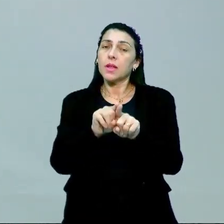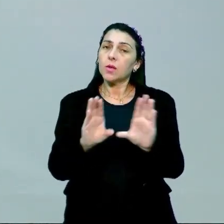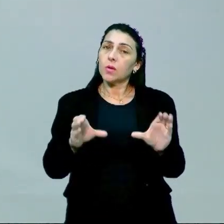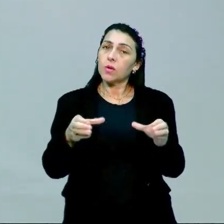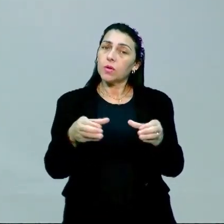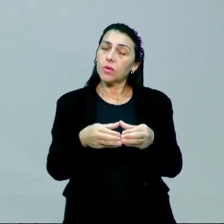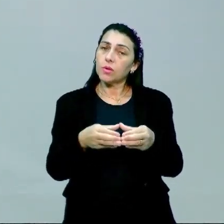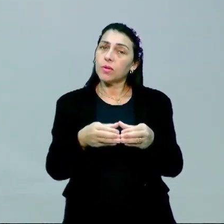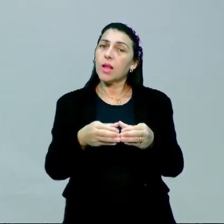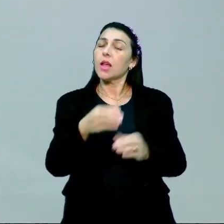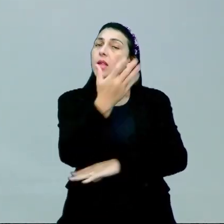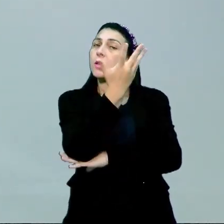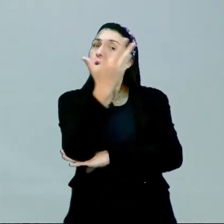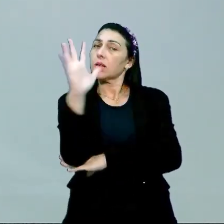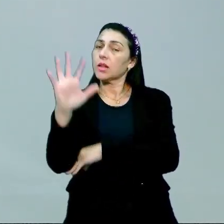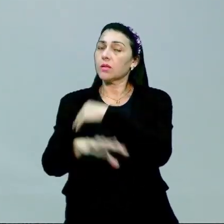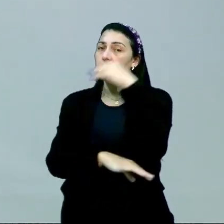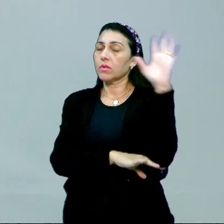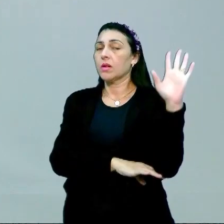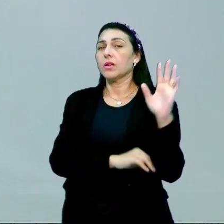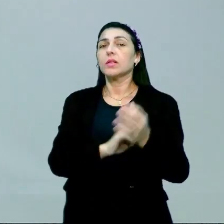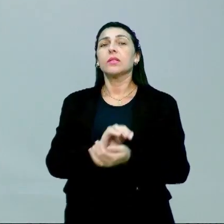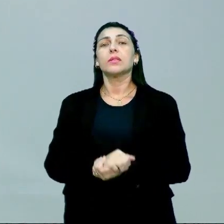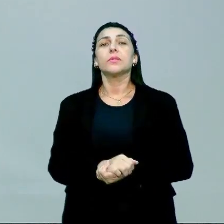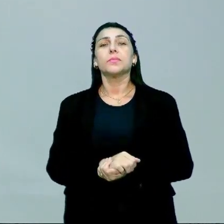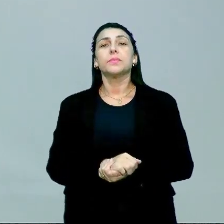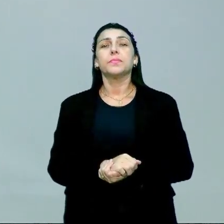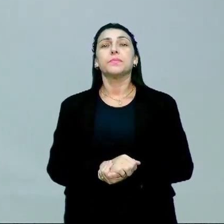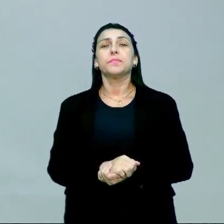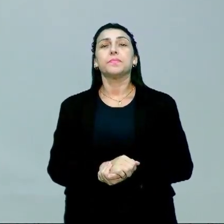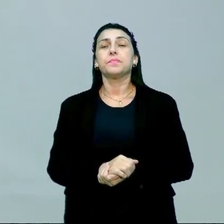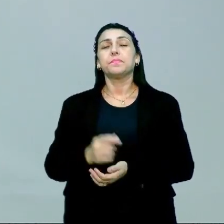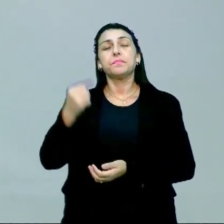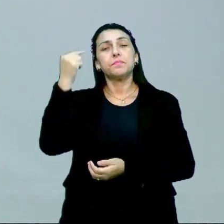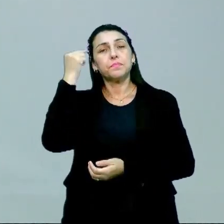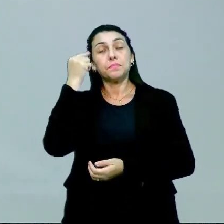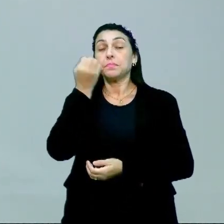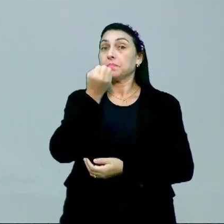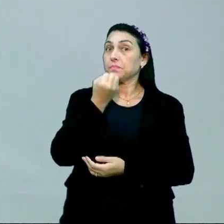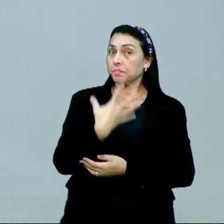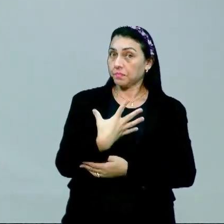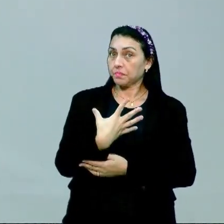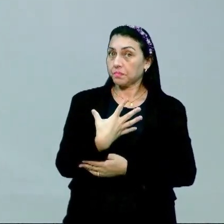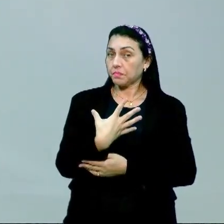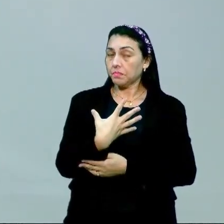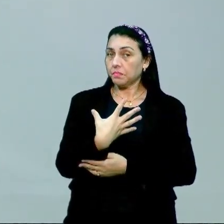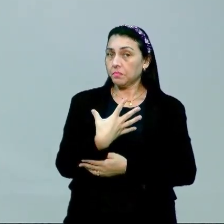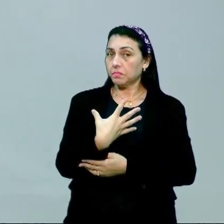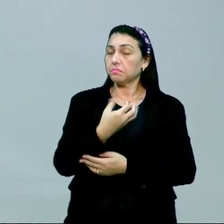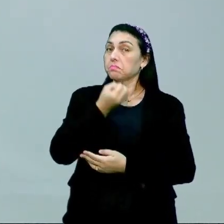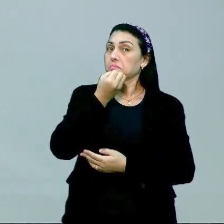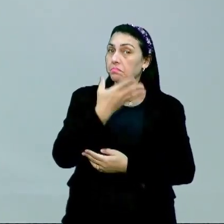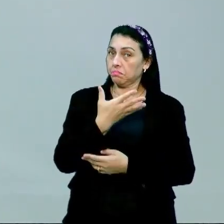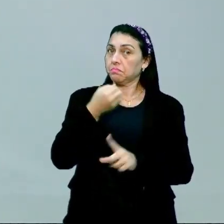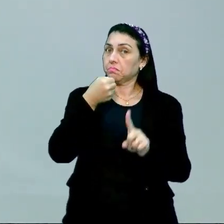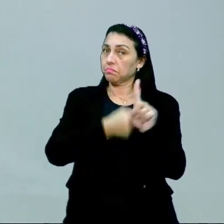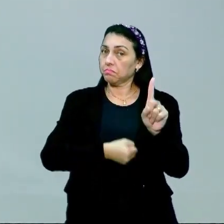naturais como um todo. De repente, vamos pensar no bem, impacto